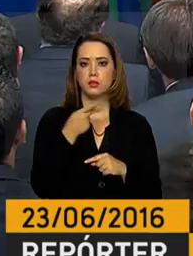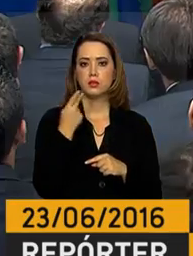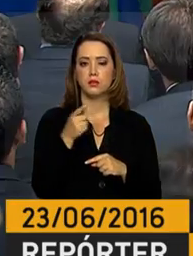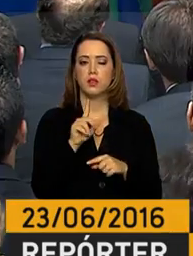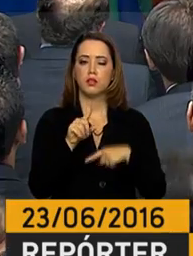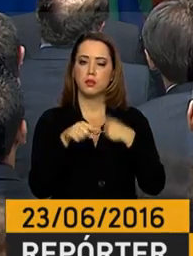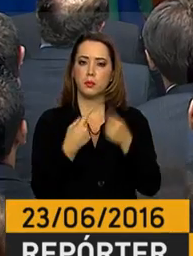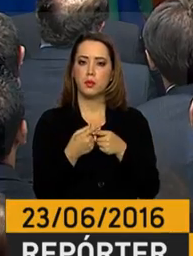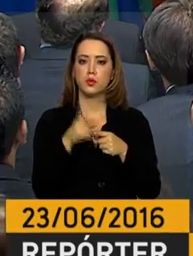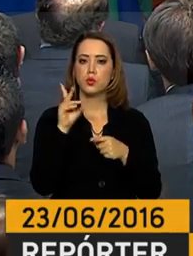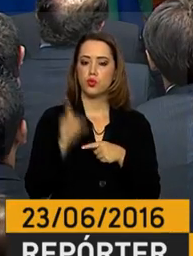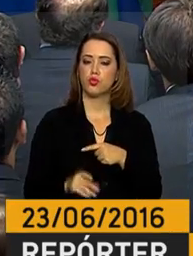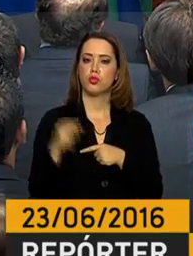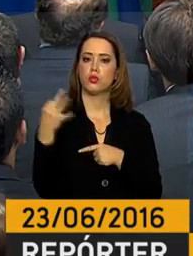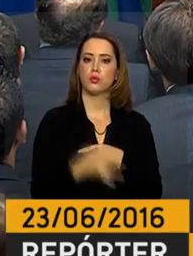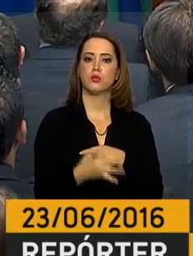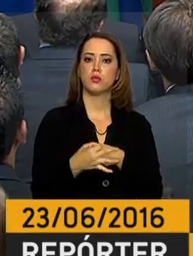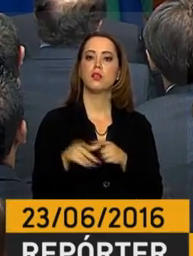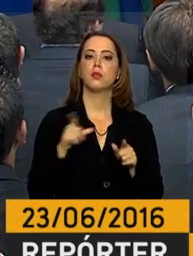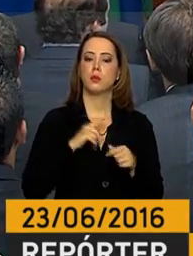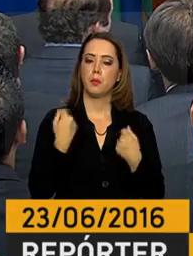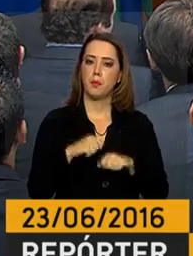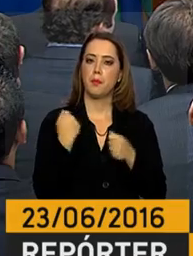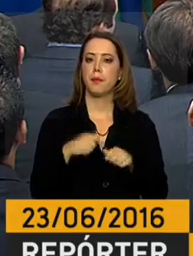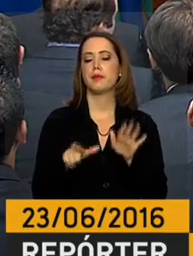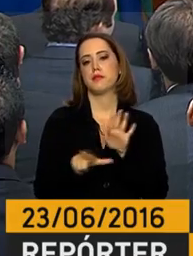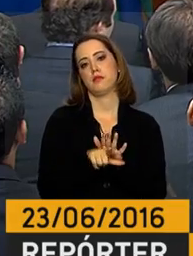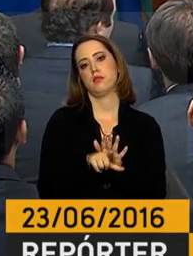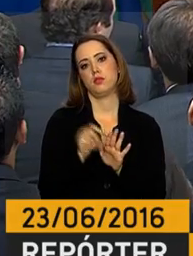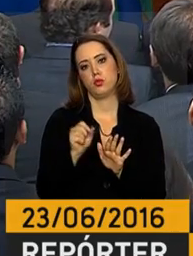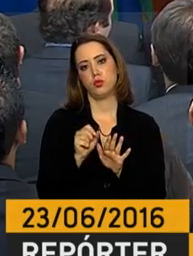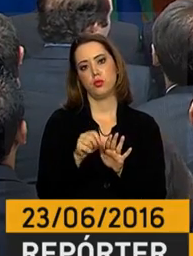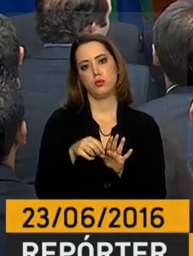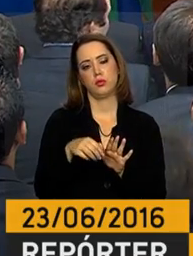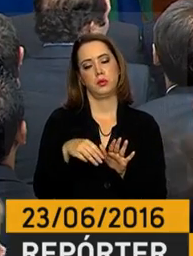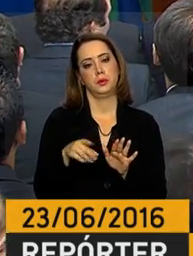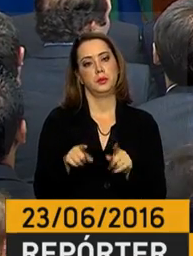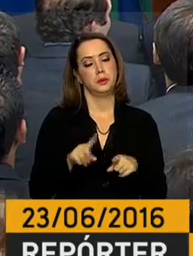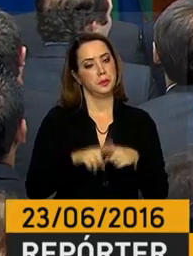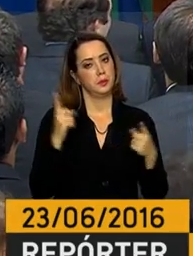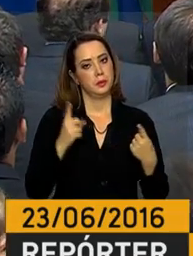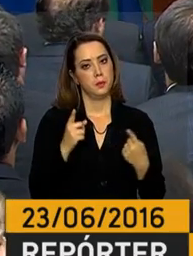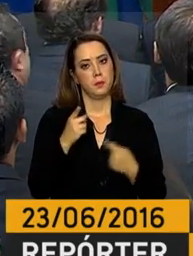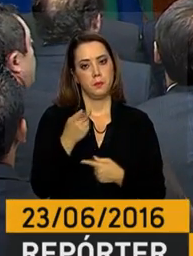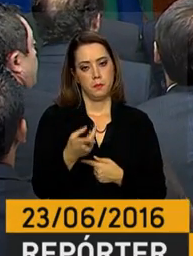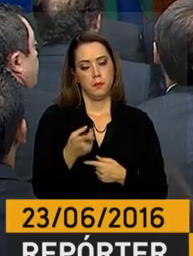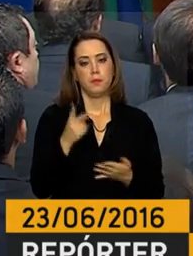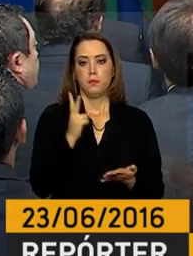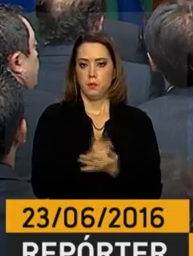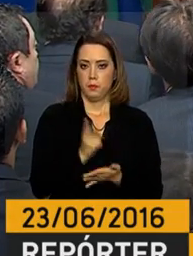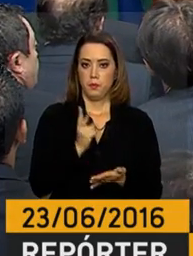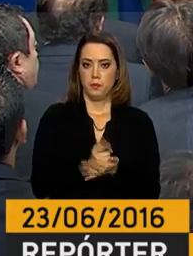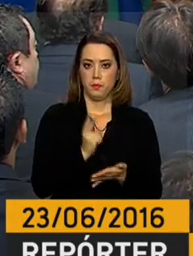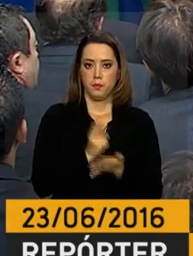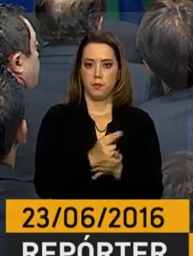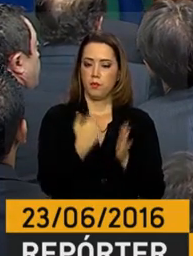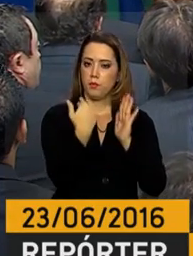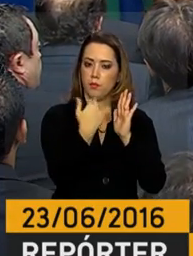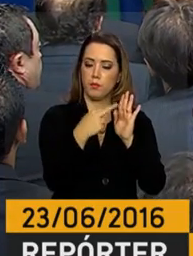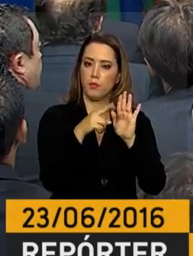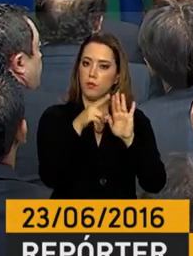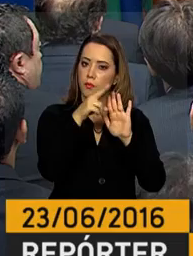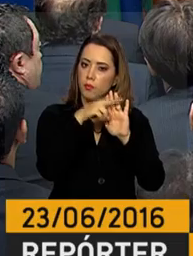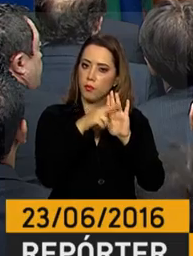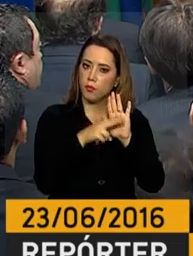líquido certo é sempre preservado por outro instumento que é o mandato de seguran mas eu digo entretanto mesmo naquelas normas